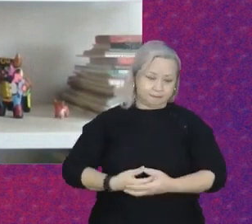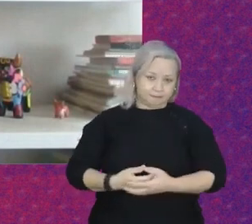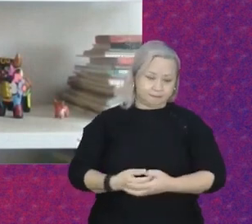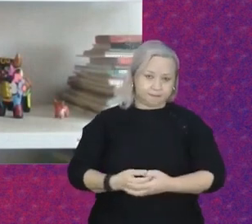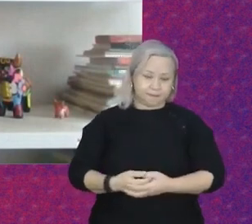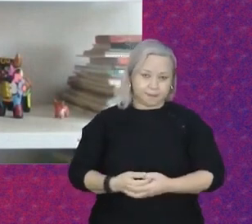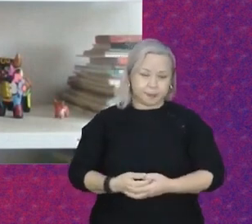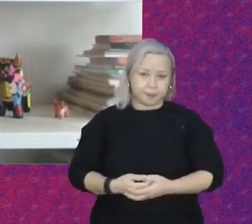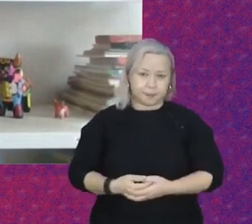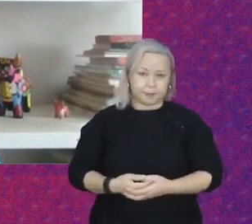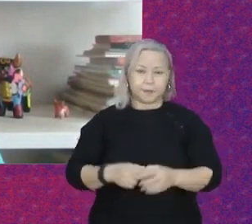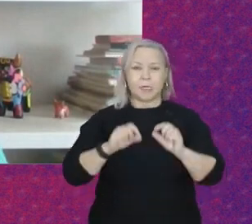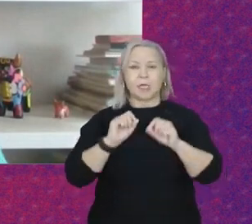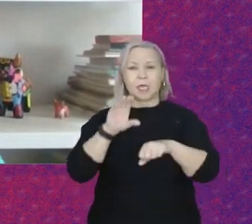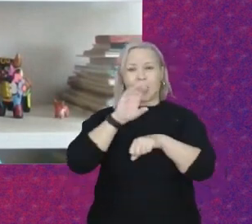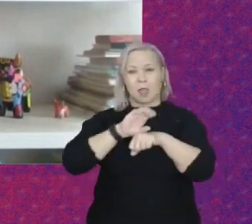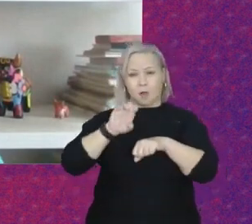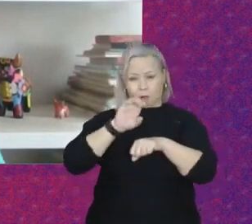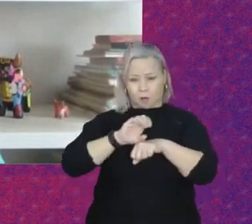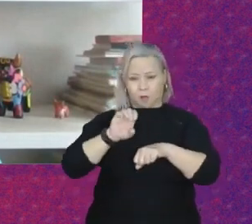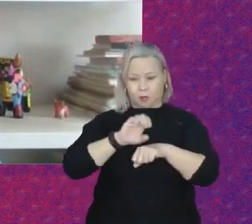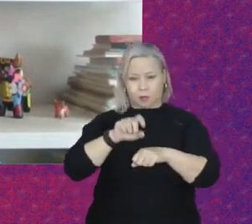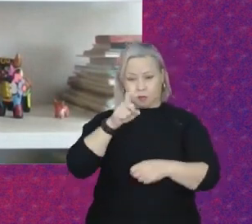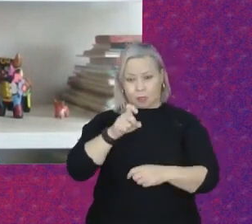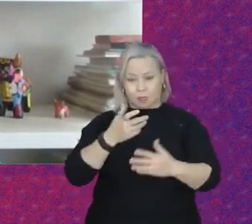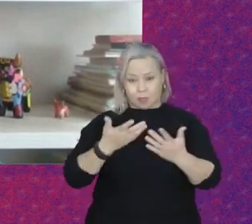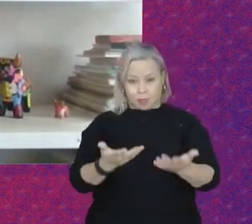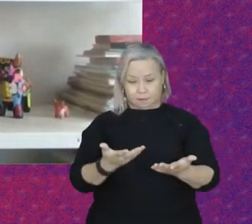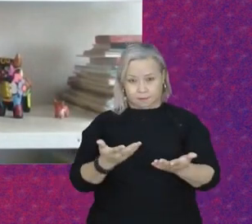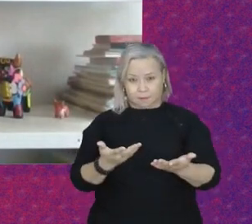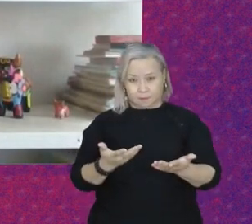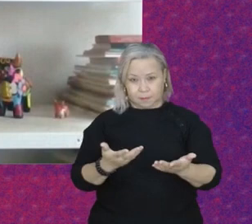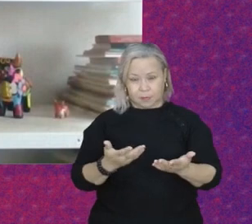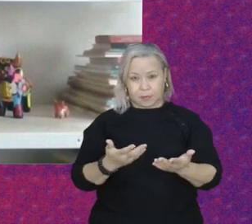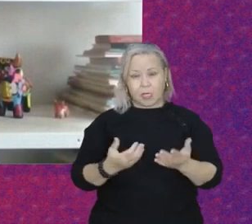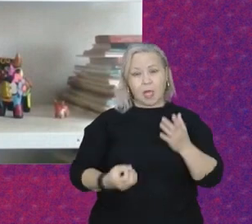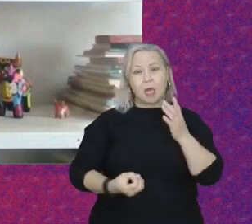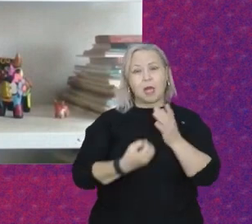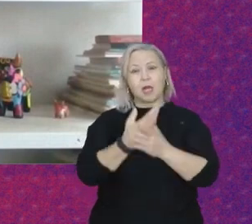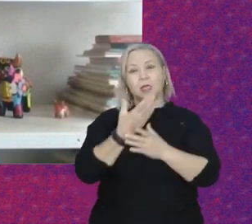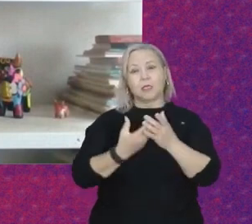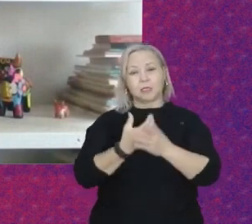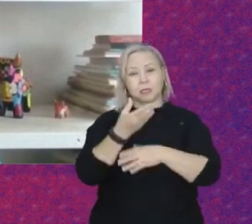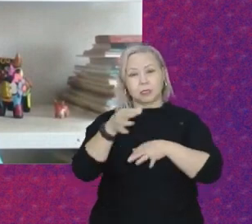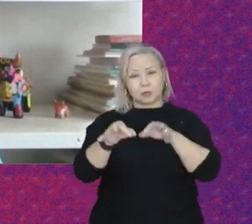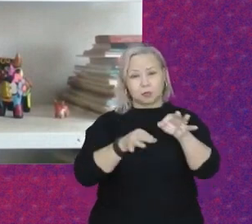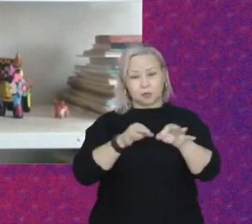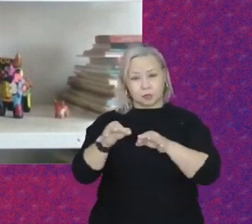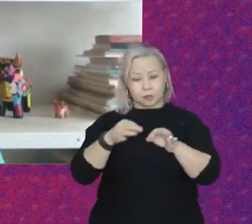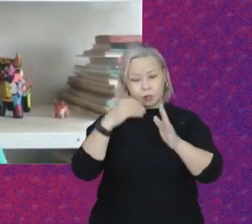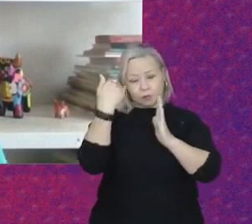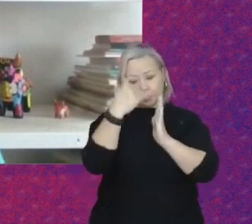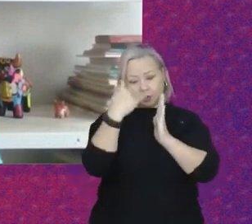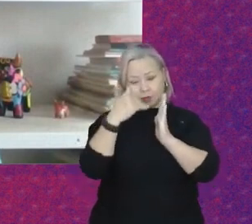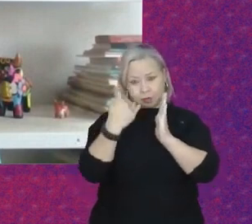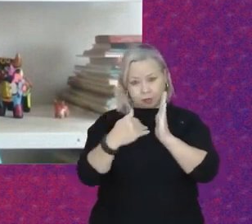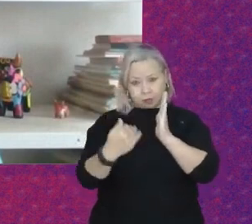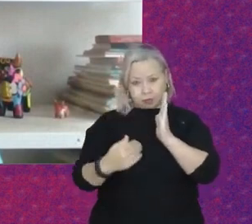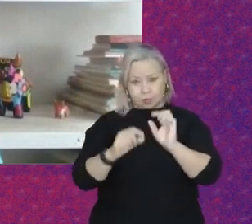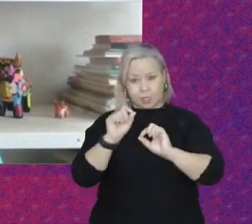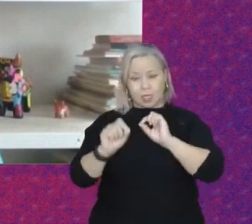que a Constituição, ela instituiu também, estabeleceu que